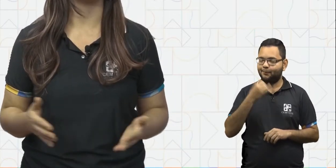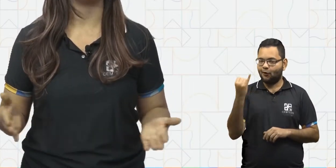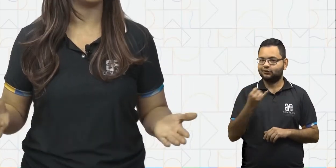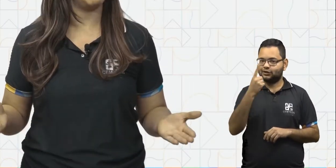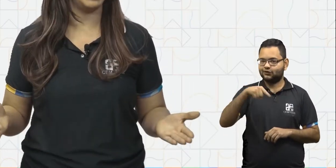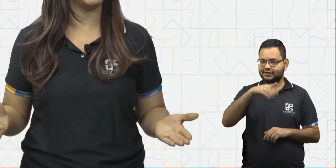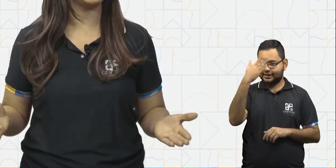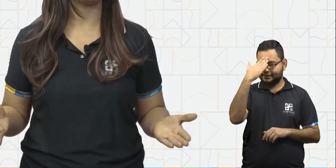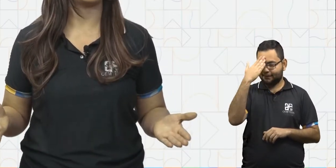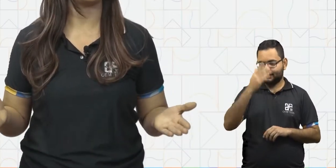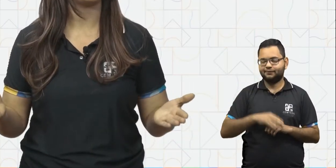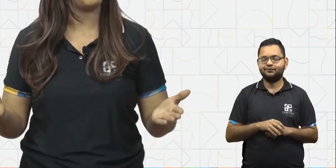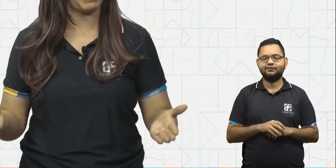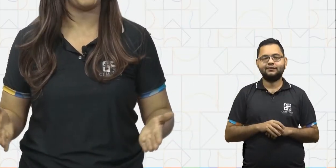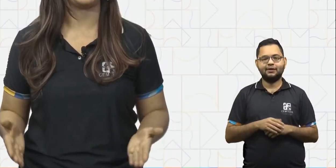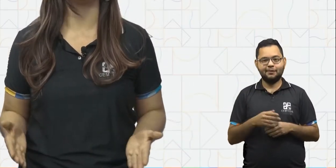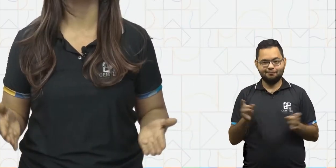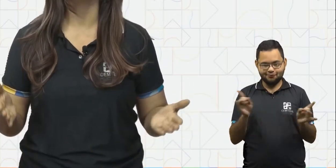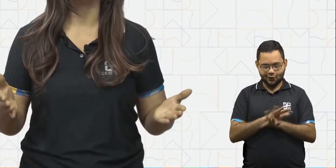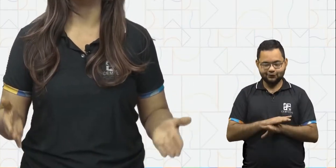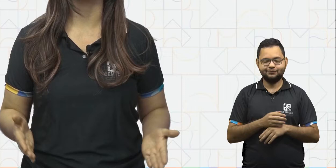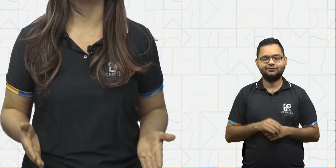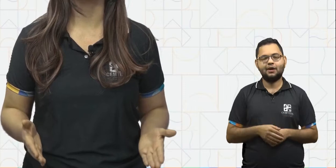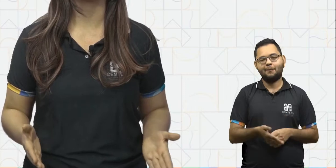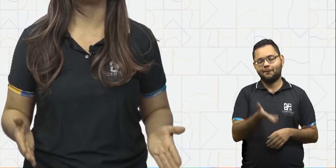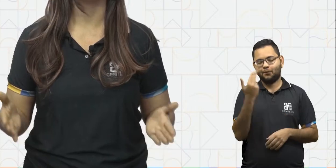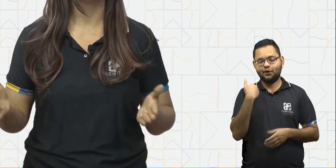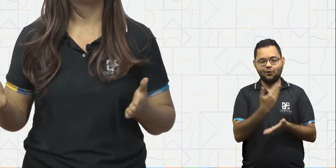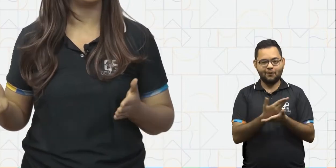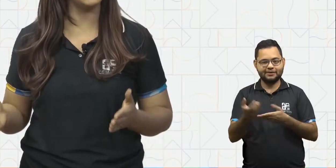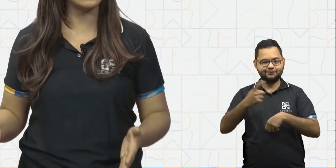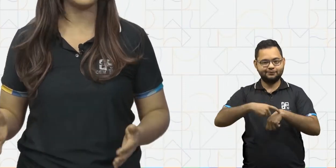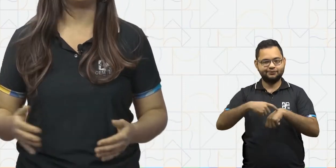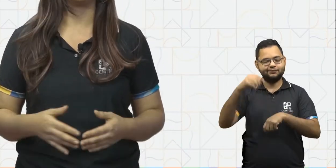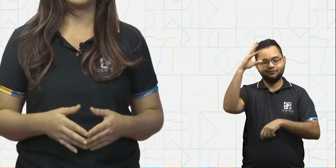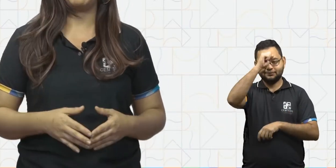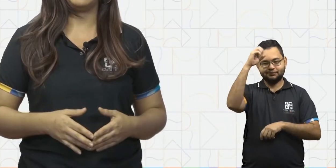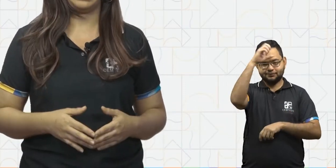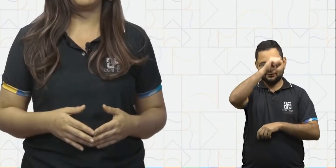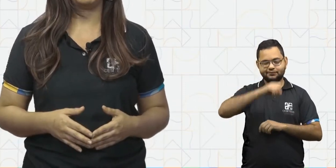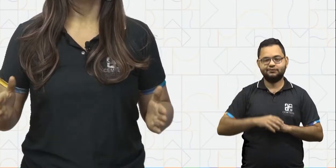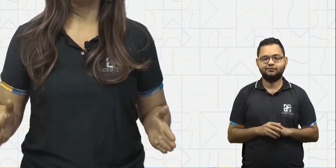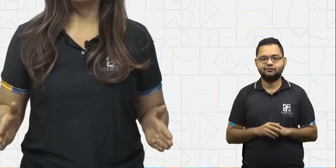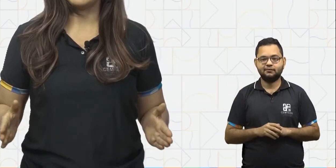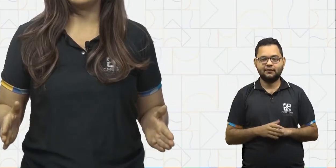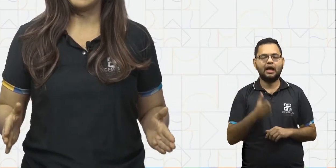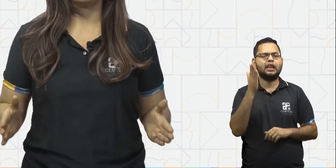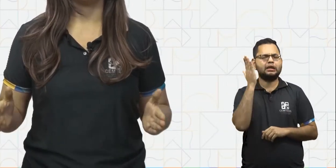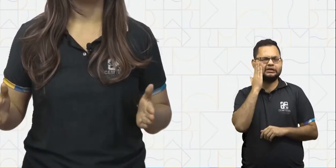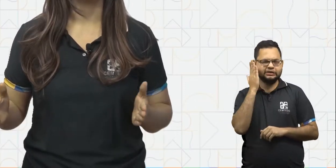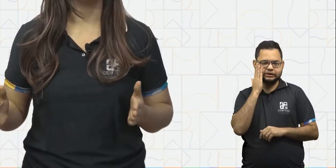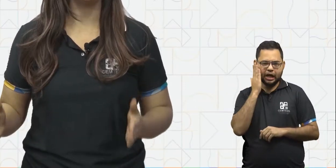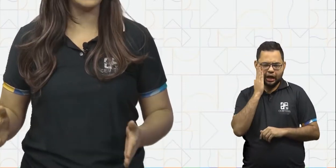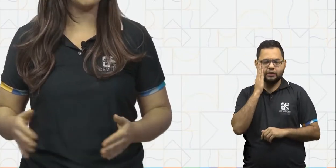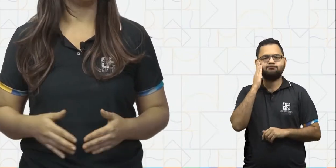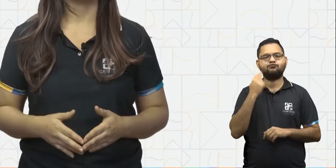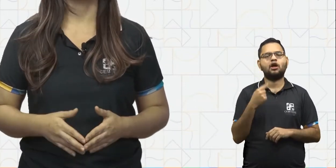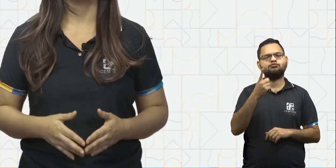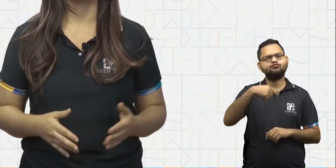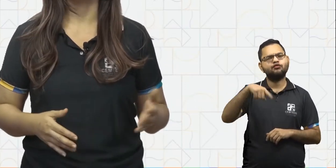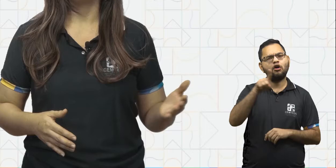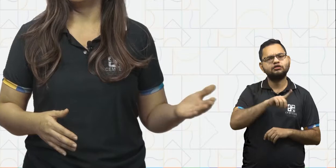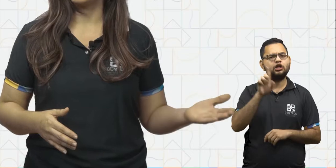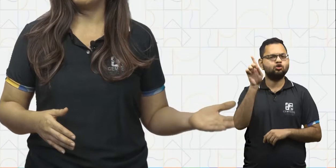por aqui. Vamos estudar? Preparado? Então vamos lá para a nossa hora de aprender. Tenho certeza de que no seu